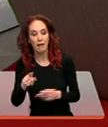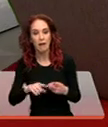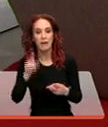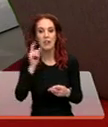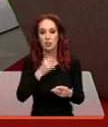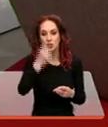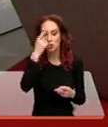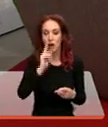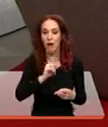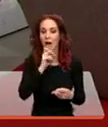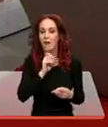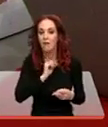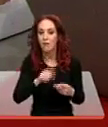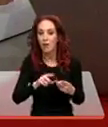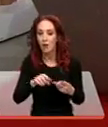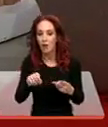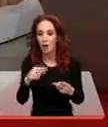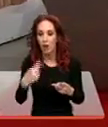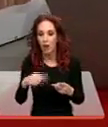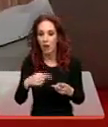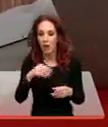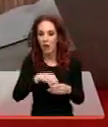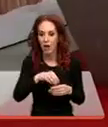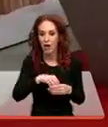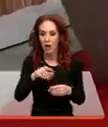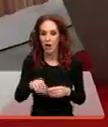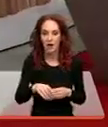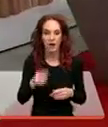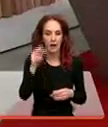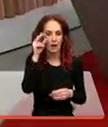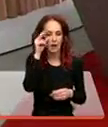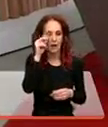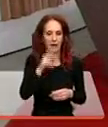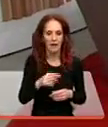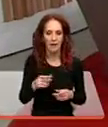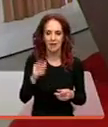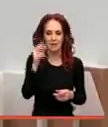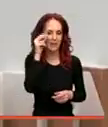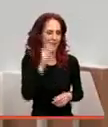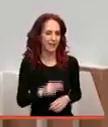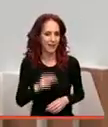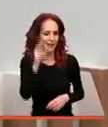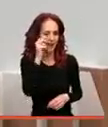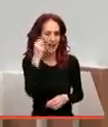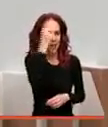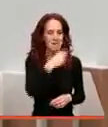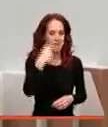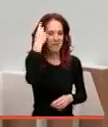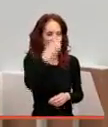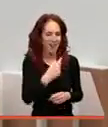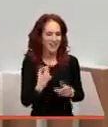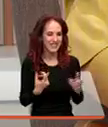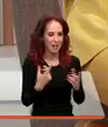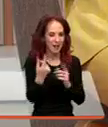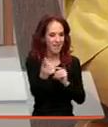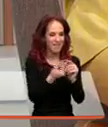tamanho portanto aplicar hoje 08 piscar o olho a tua imagem marca nessa imagem de cumplicidade